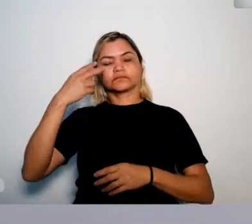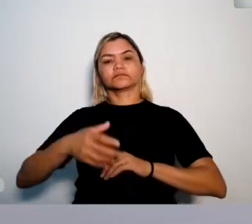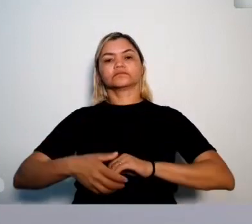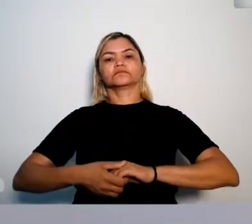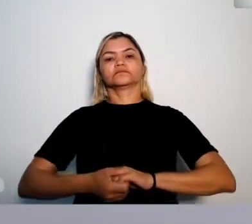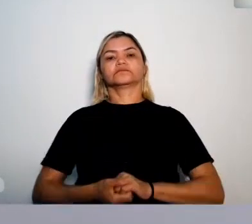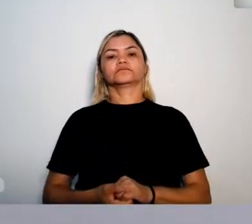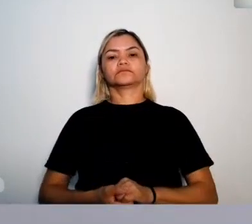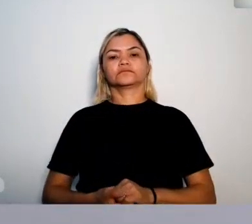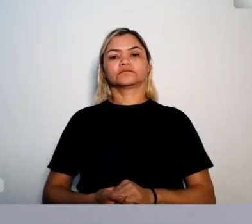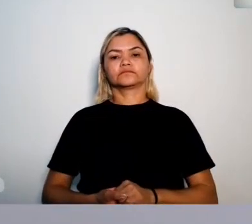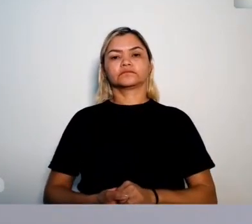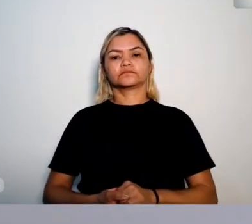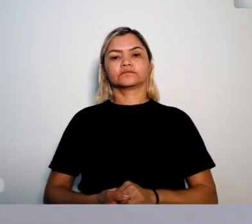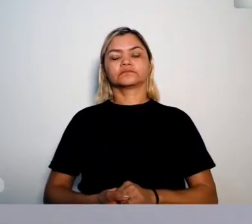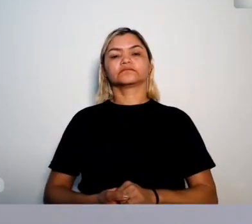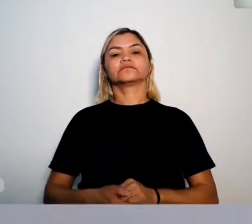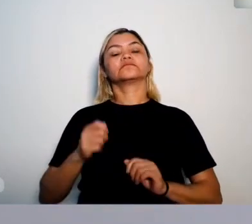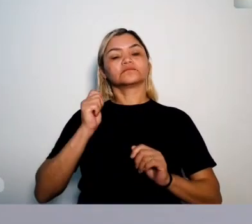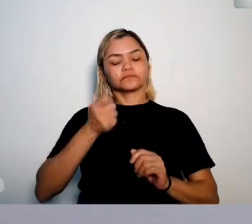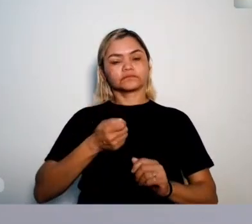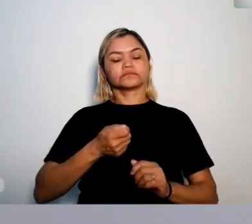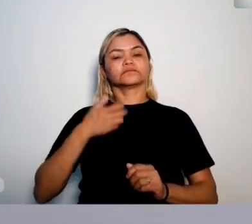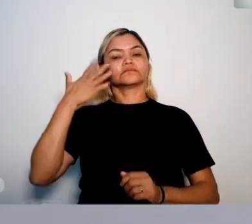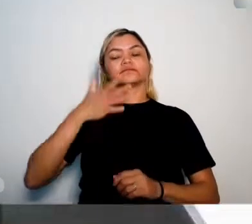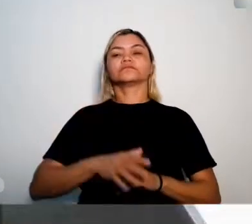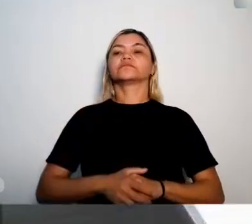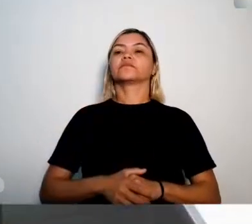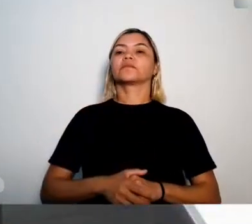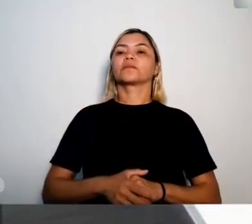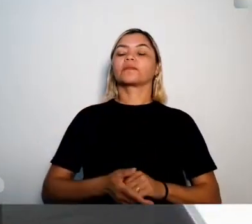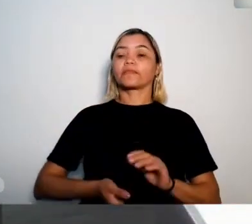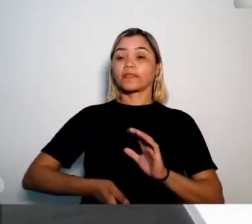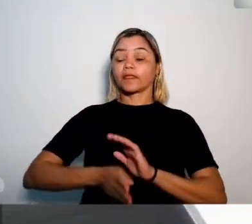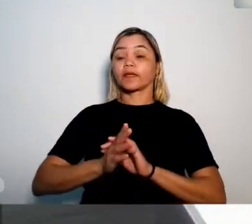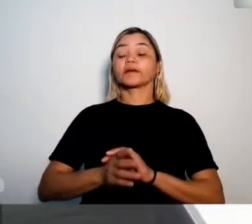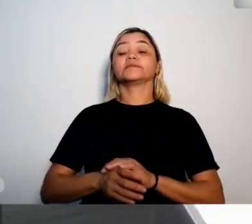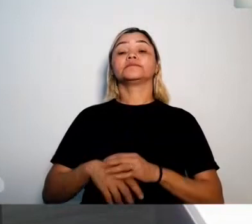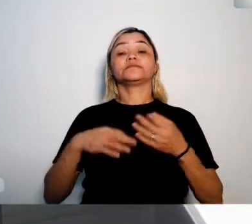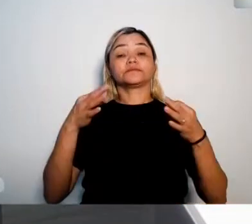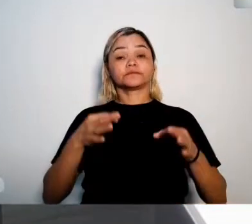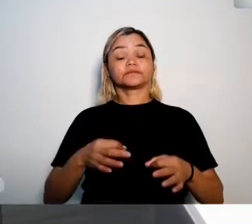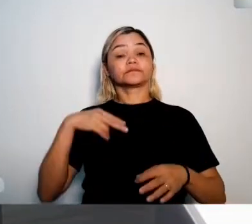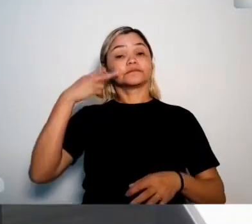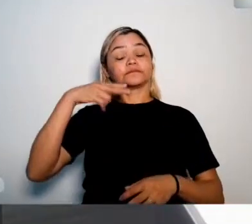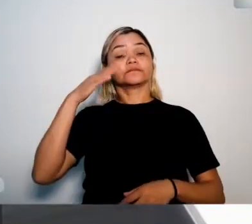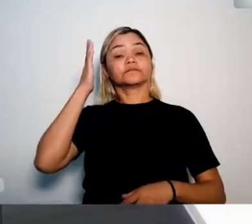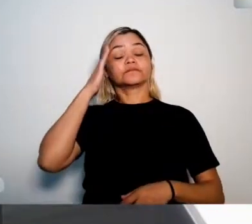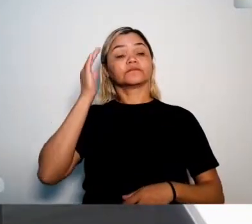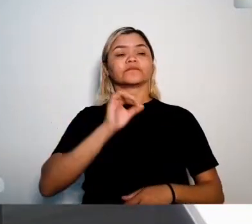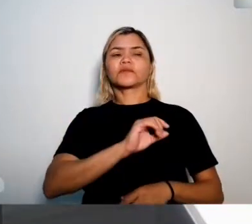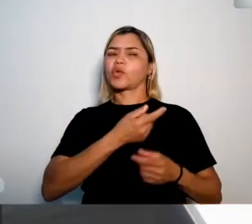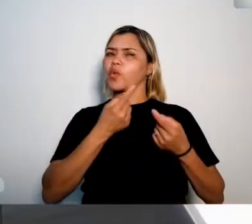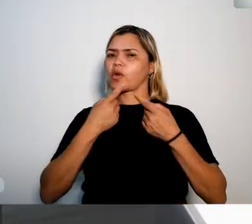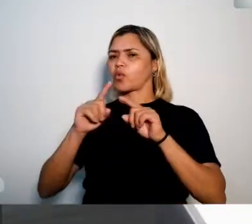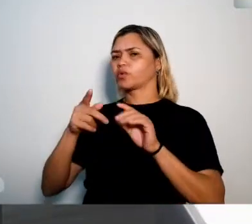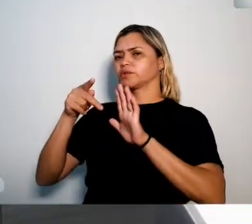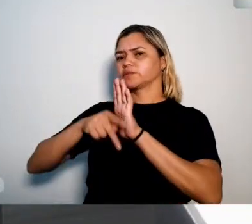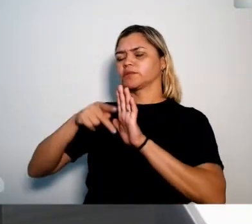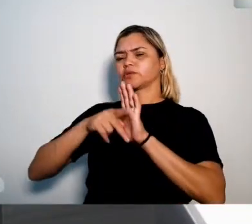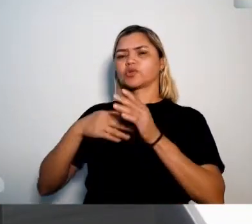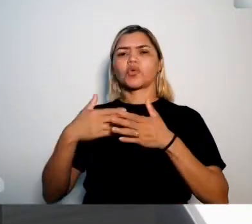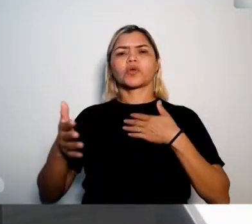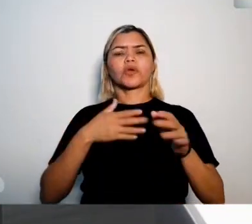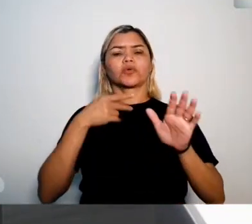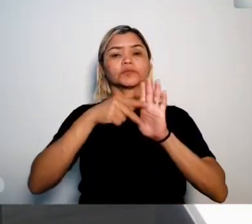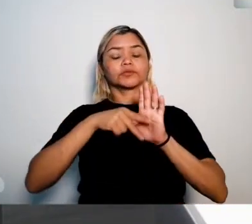Está assegurada a palavra. Presidente, na verdade, o encaminhamento, e tenho certeza que os vereadores aqui, nenhum é contra esse projeto ou qualquer outro projeto.